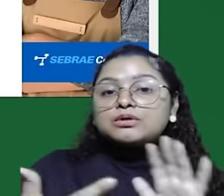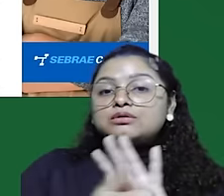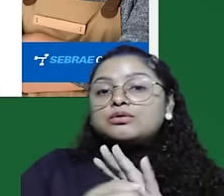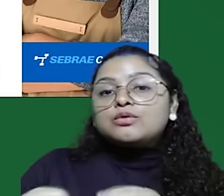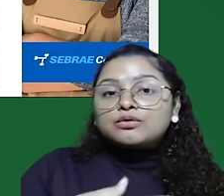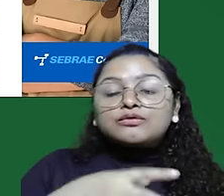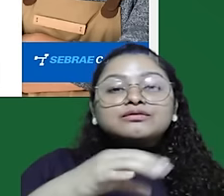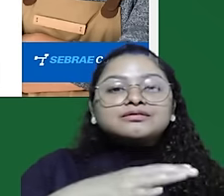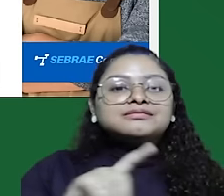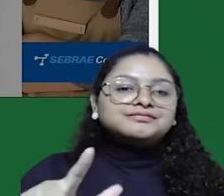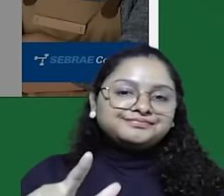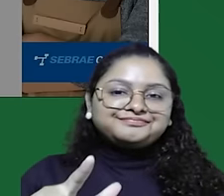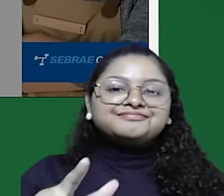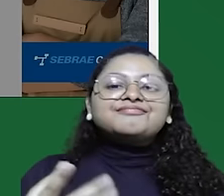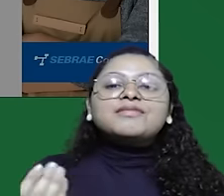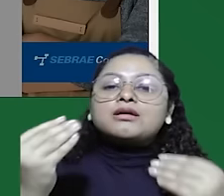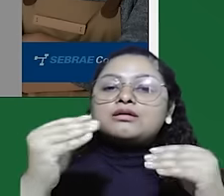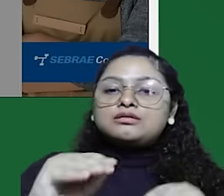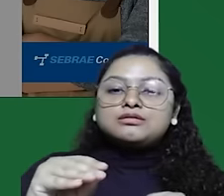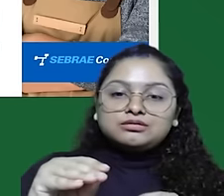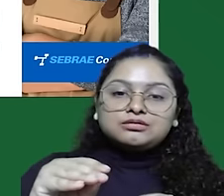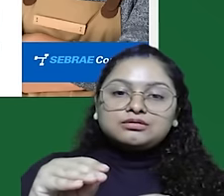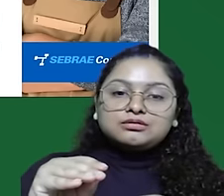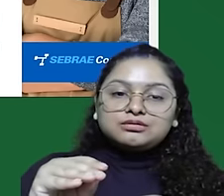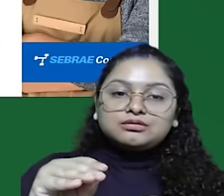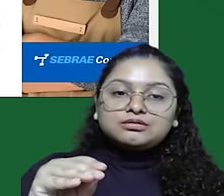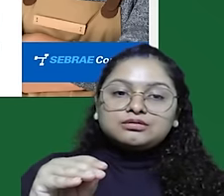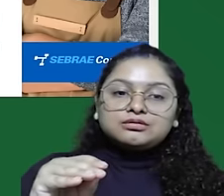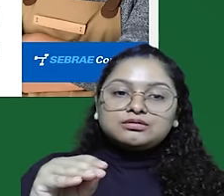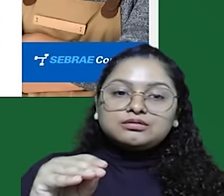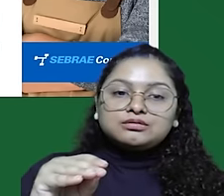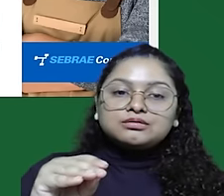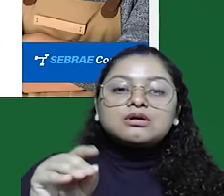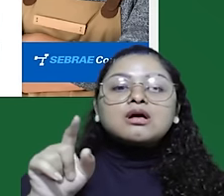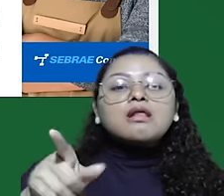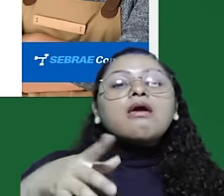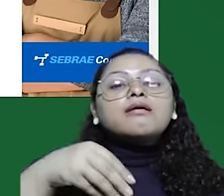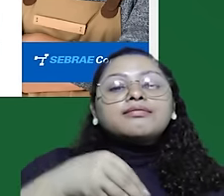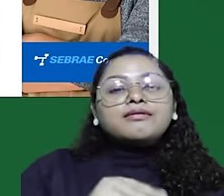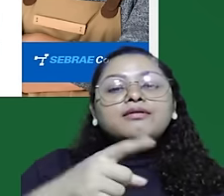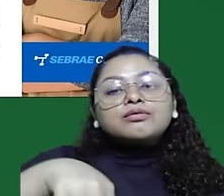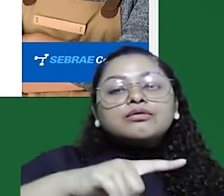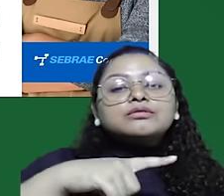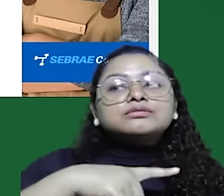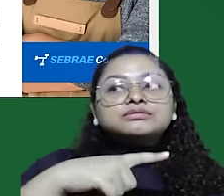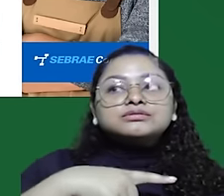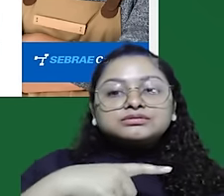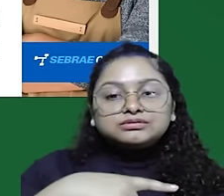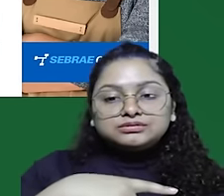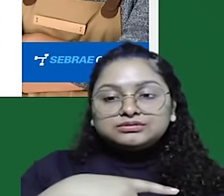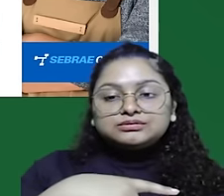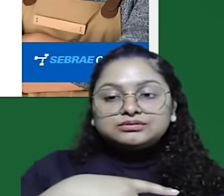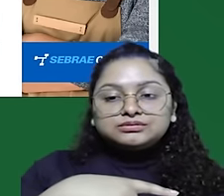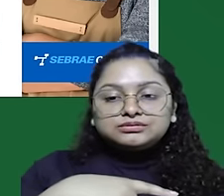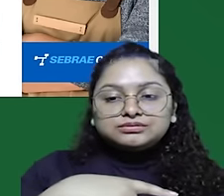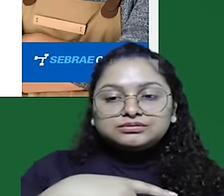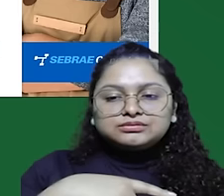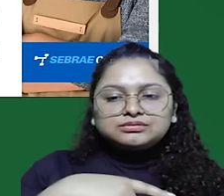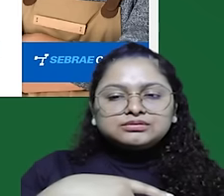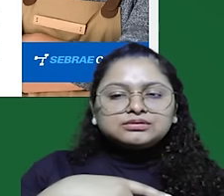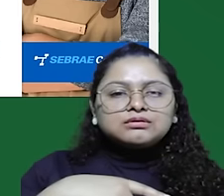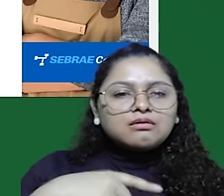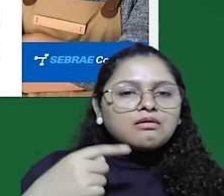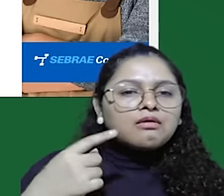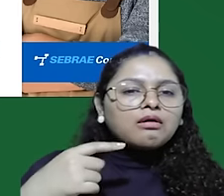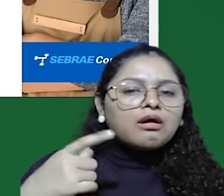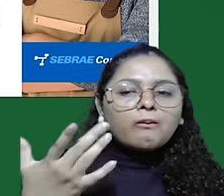cliente Adicionar novo aqui a dica que a gente tem aliás até e agradeço aí tem